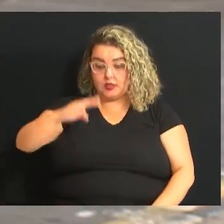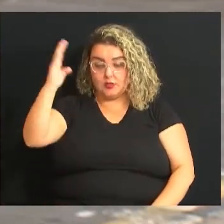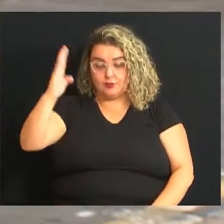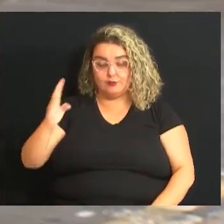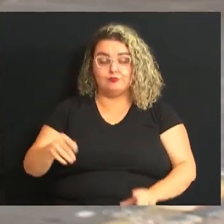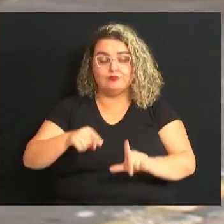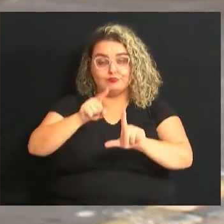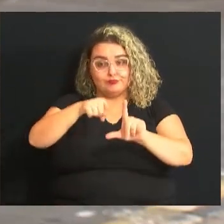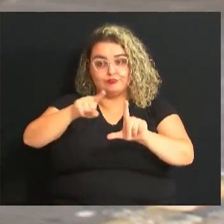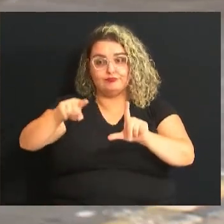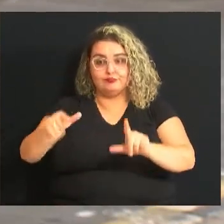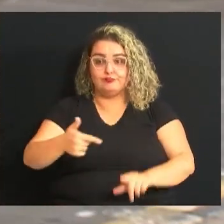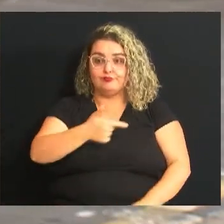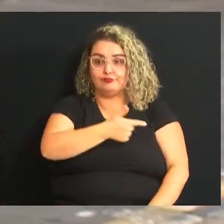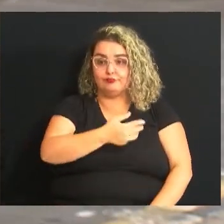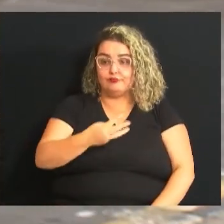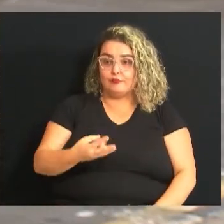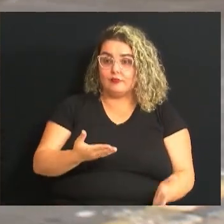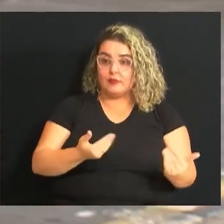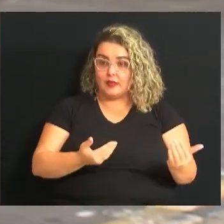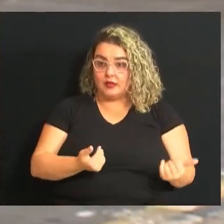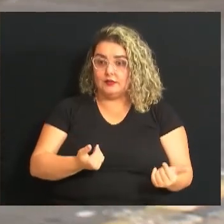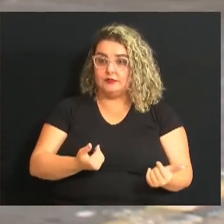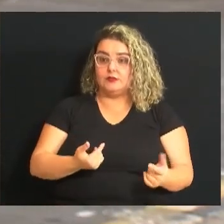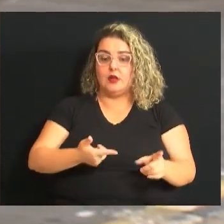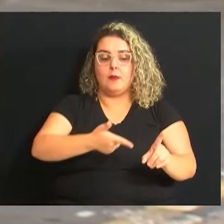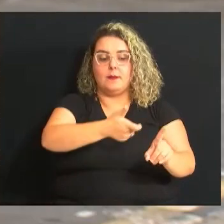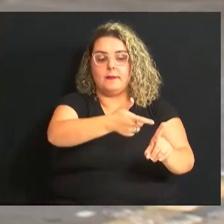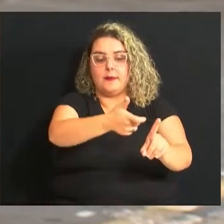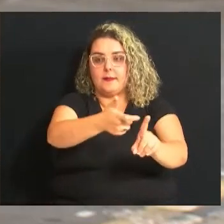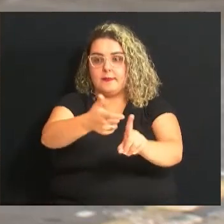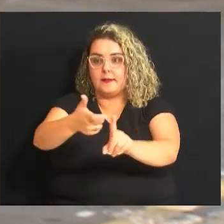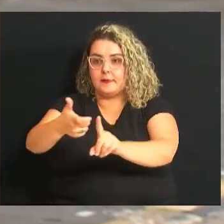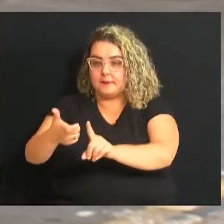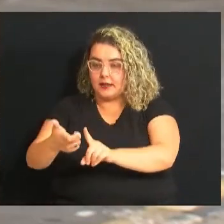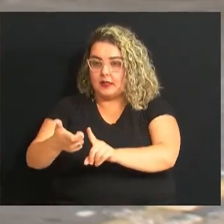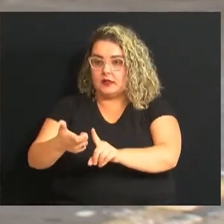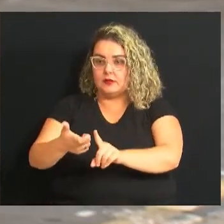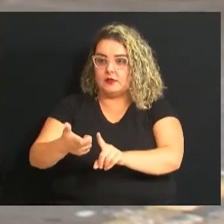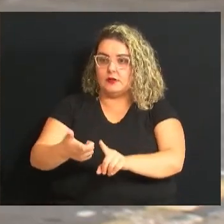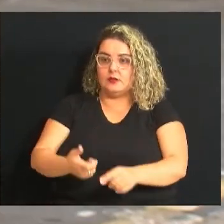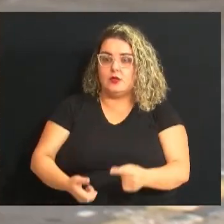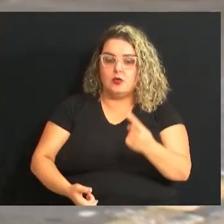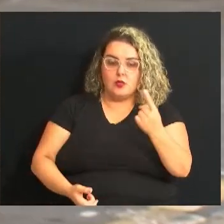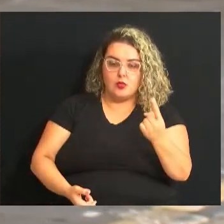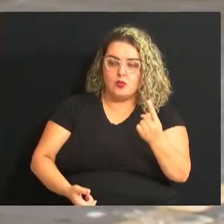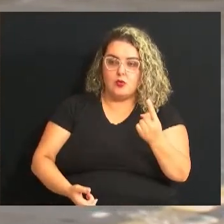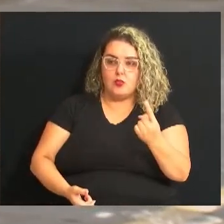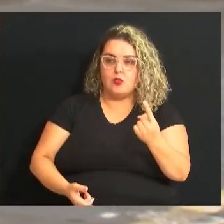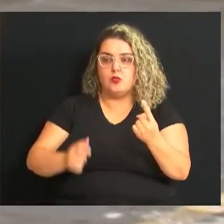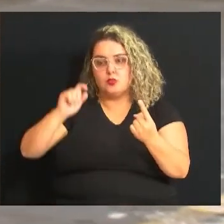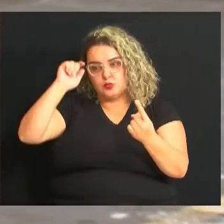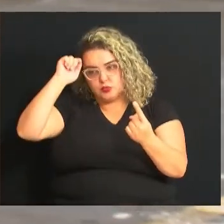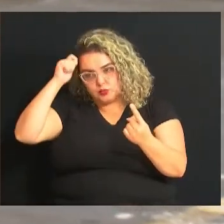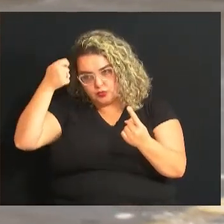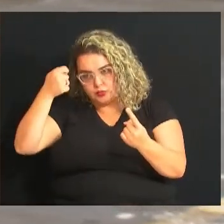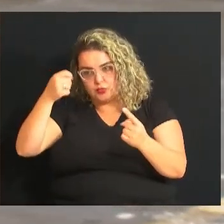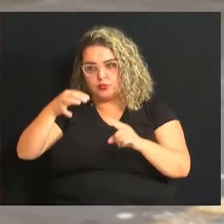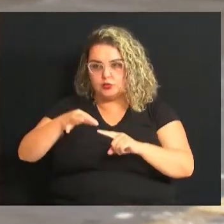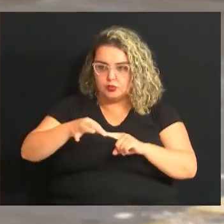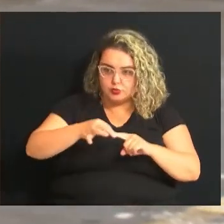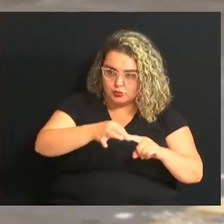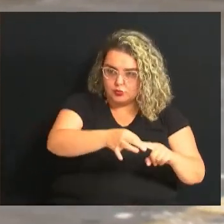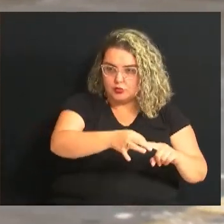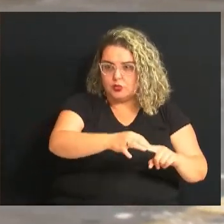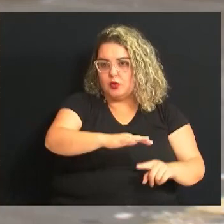nós temos essa estatística, que são 23 jovens assassinados, um jovem negro